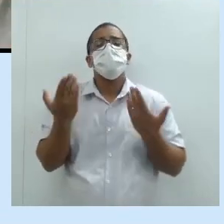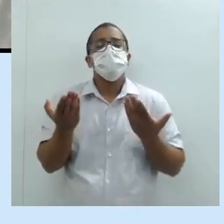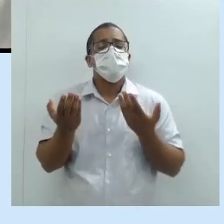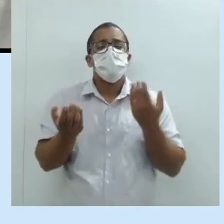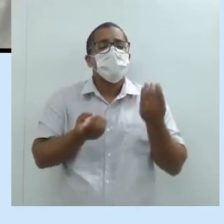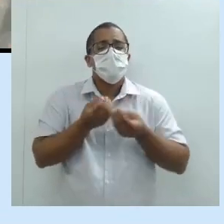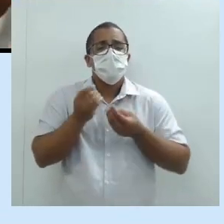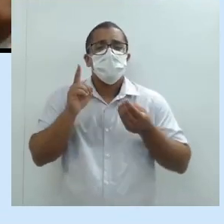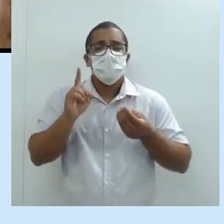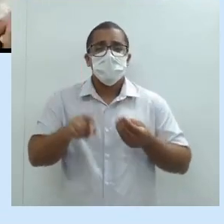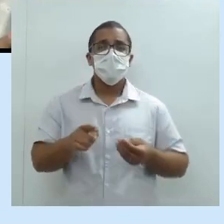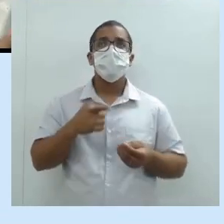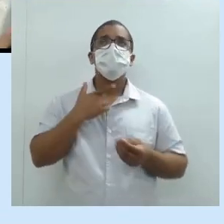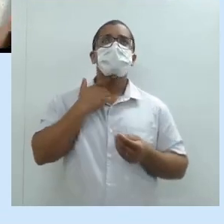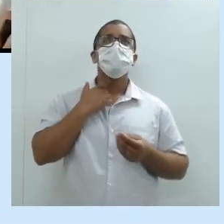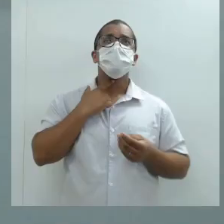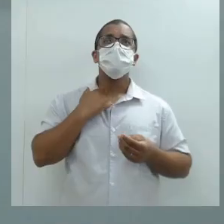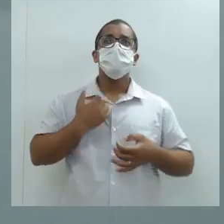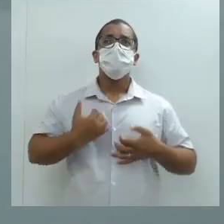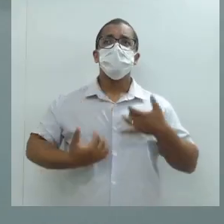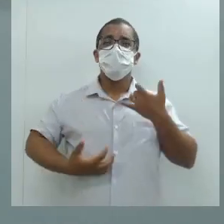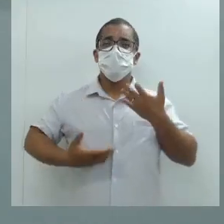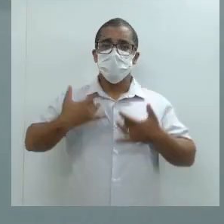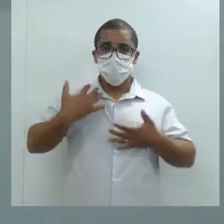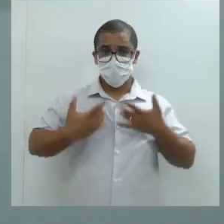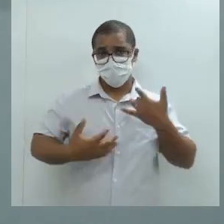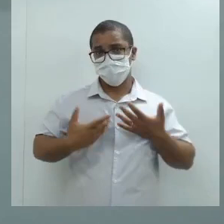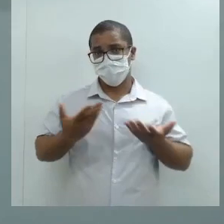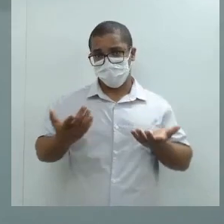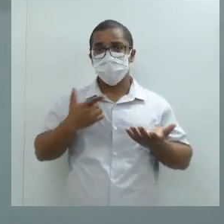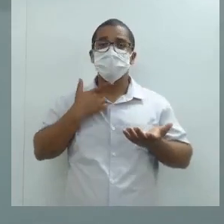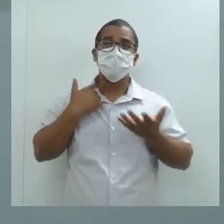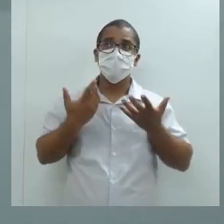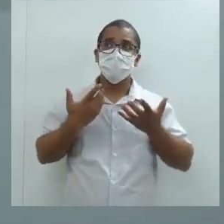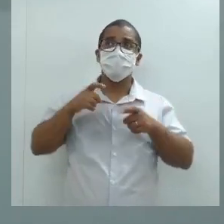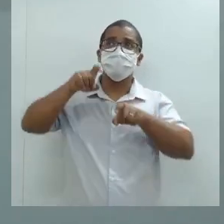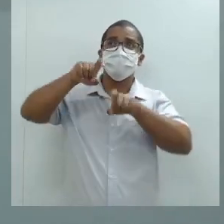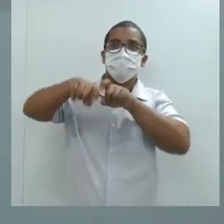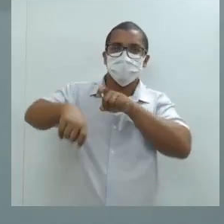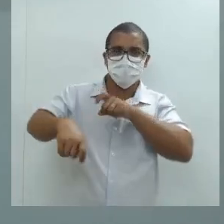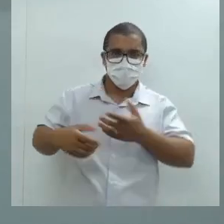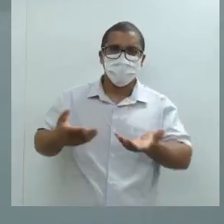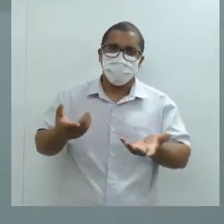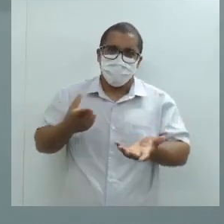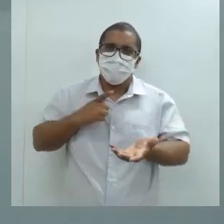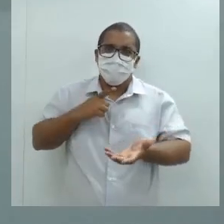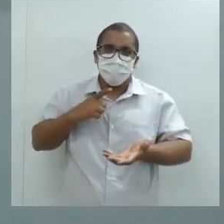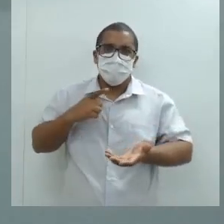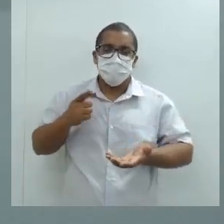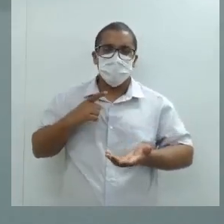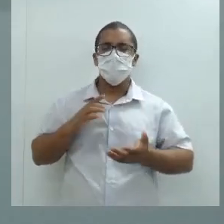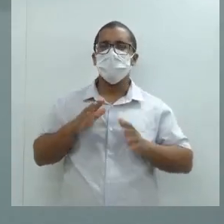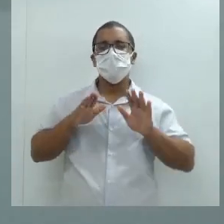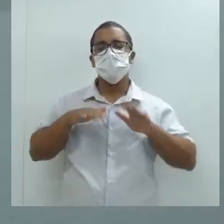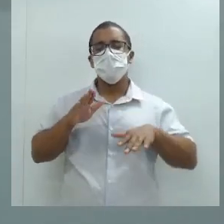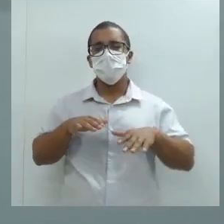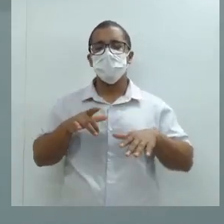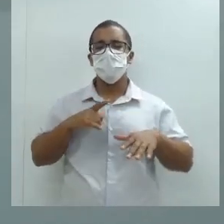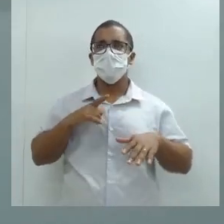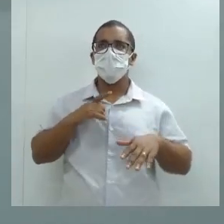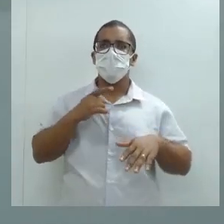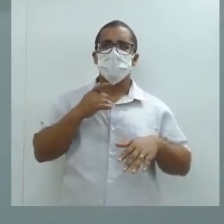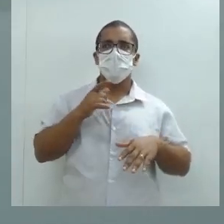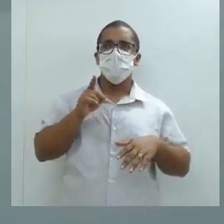começar o libido sexual, vai começar o despertar. Você vai ter o libido sexual, de repente, pelo